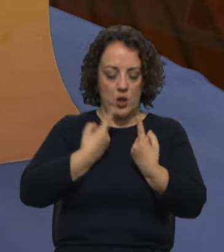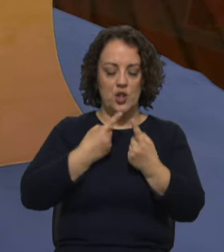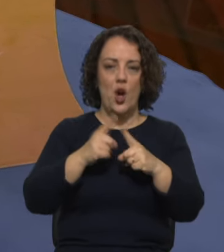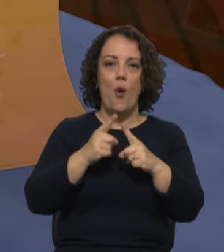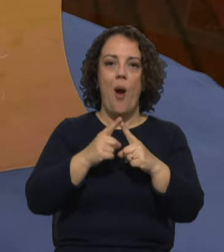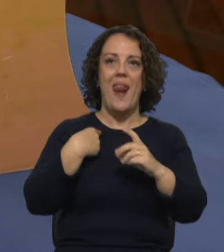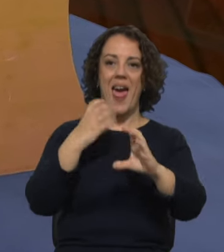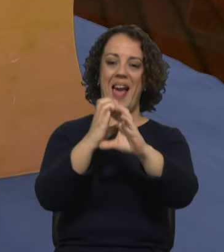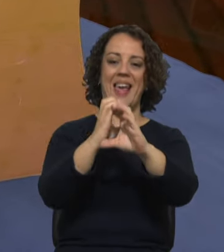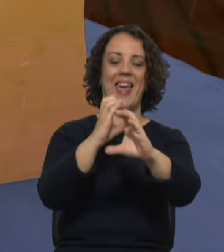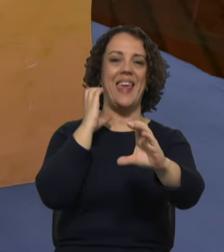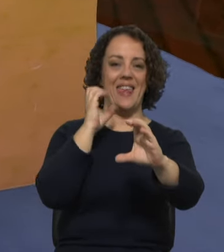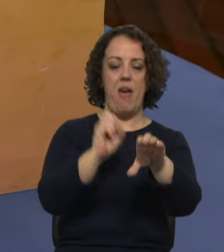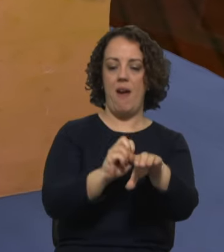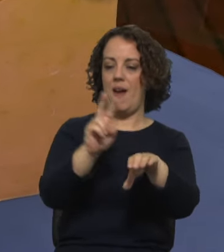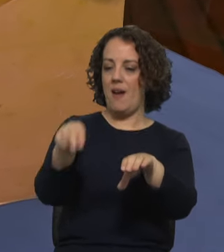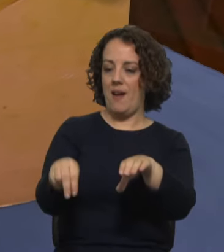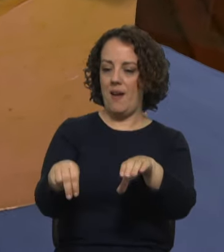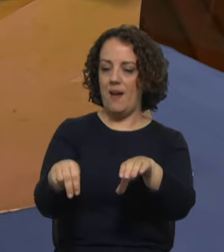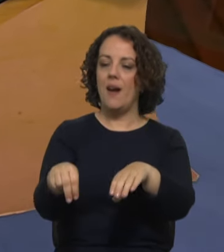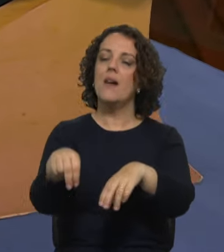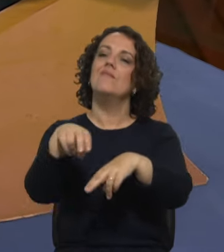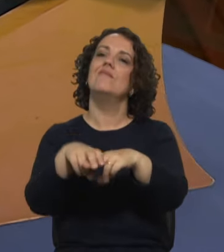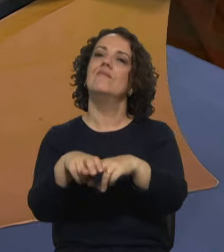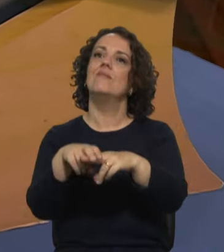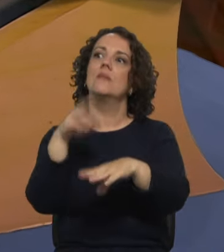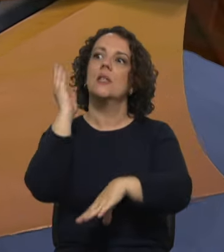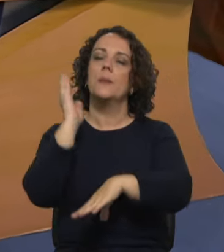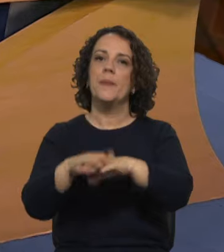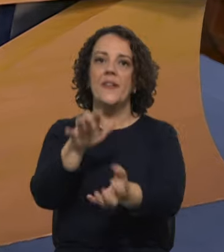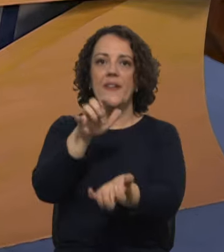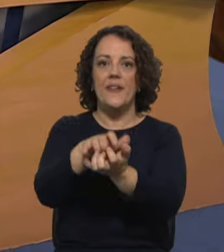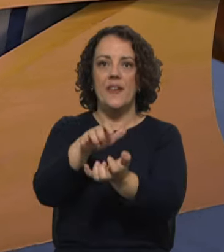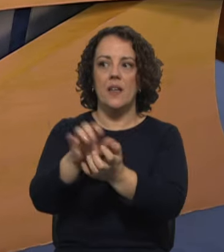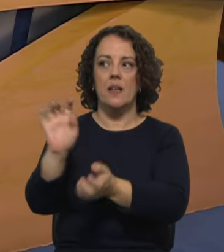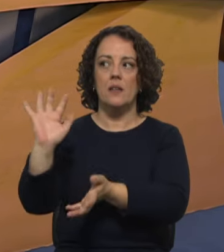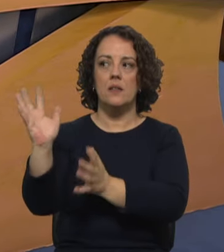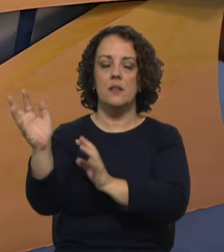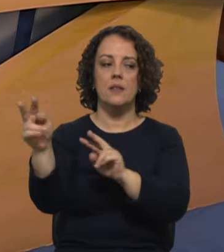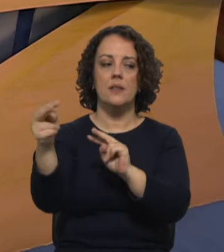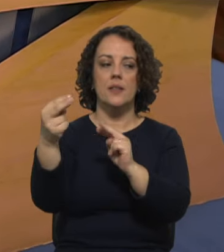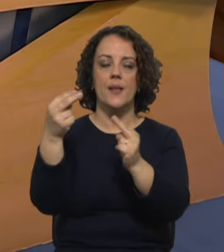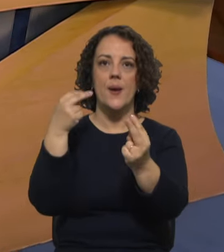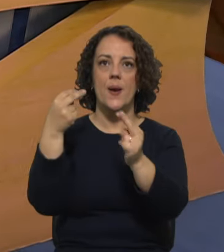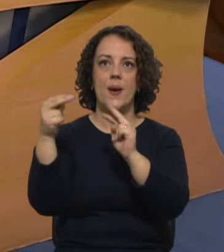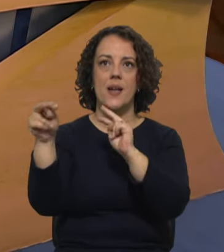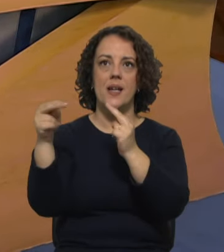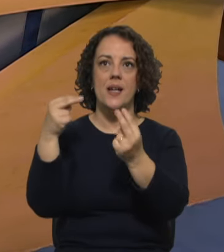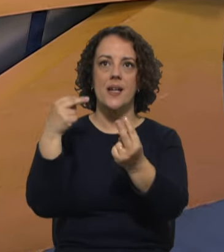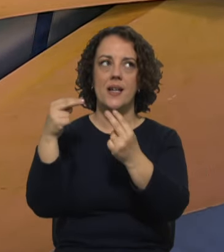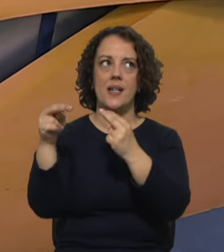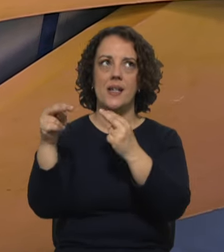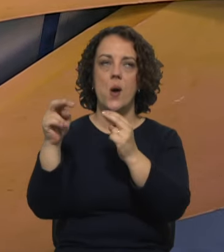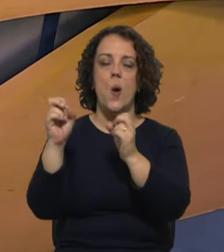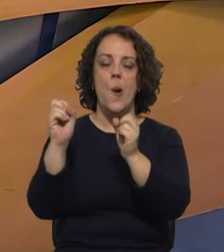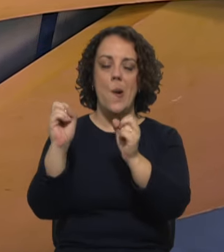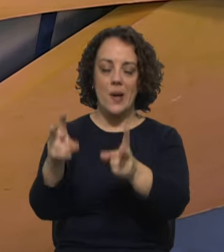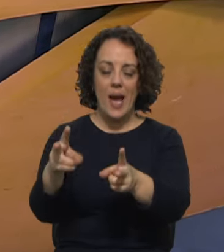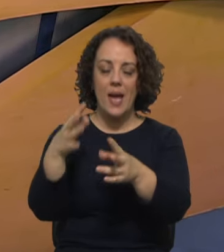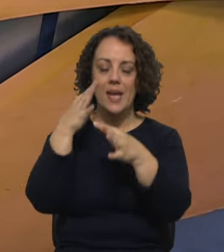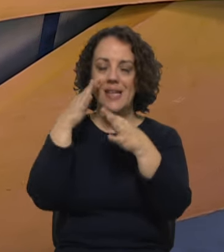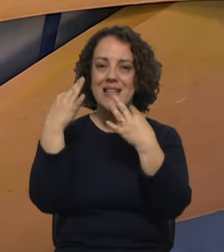carrinha numa reserva natural e de repente Estamos rodeados por quatro hienas tu pensas sim de facto isto da perspectiva de natureza